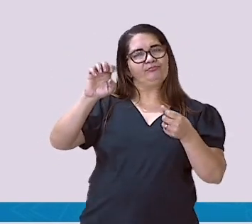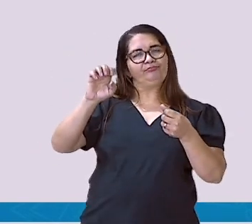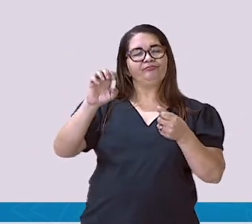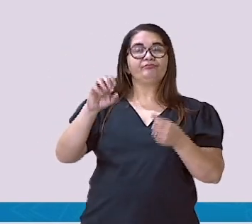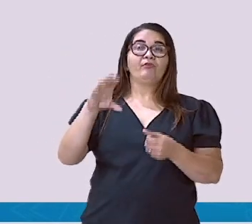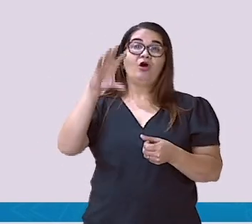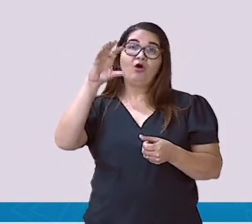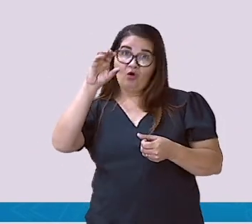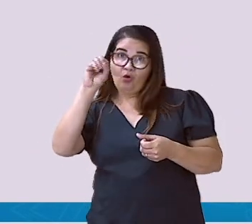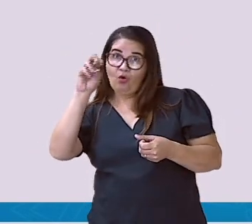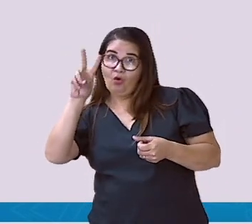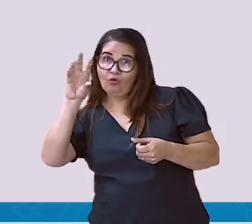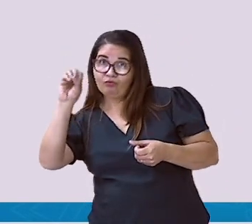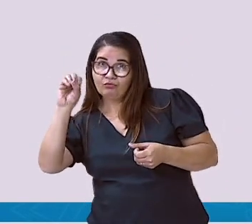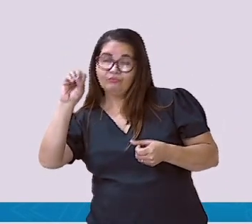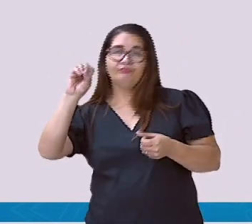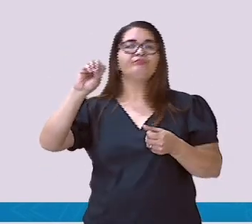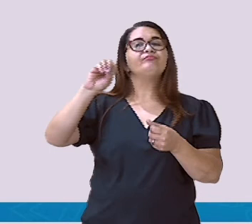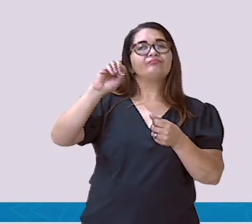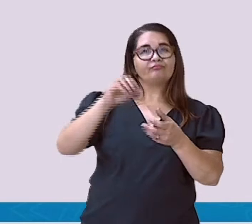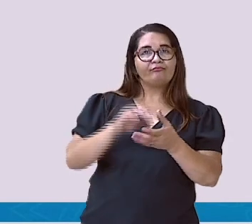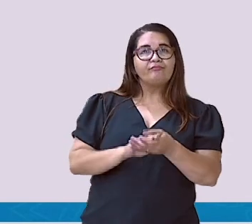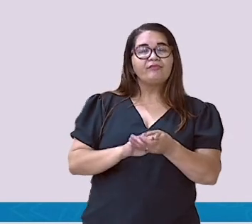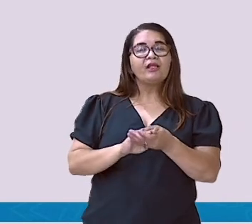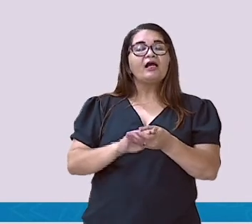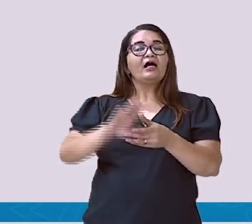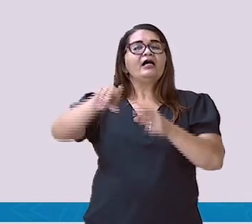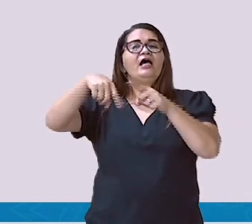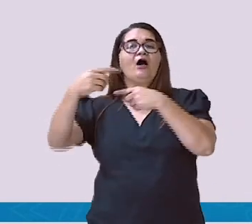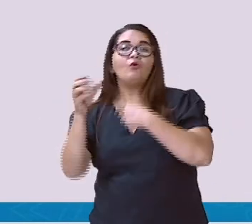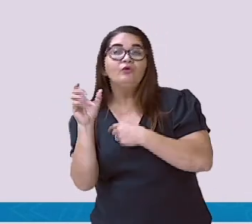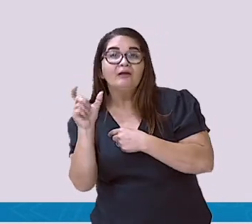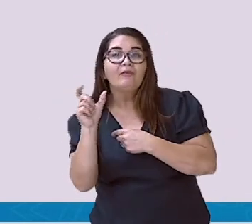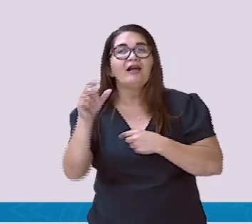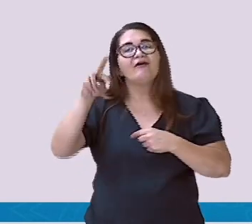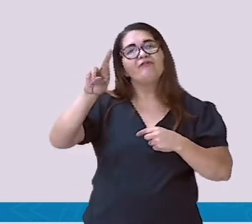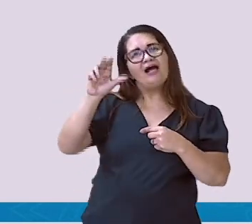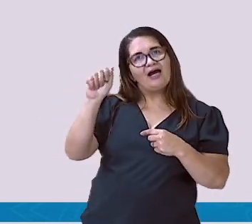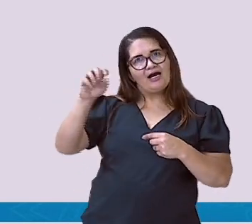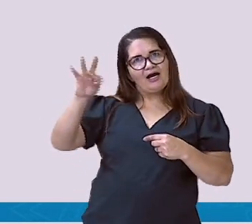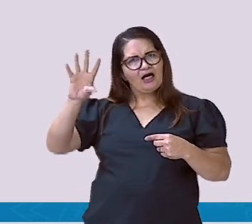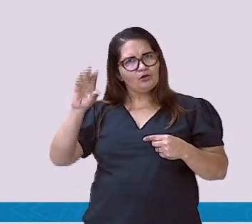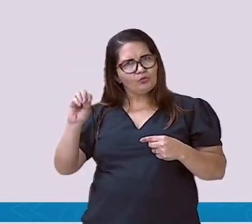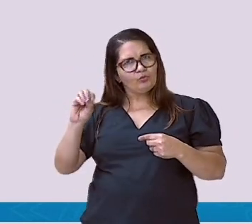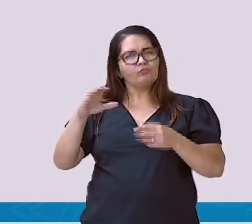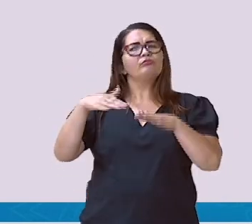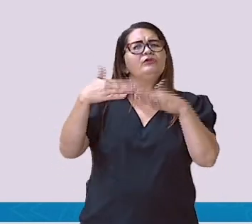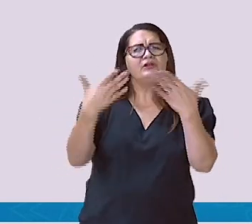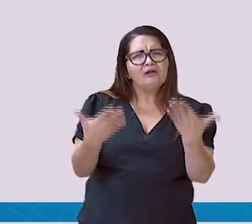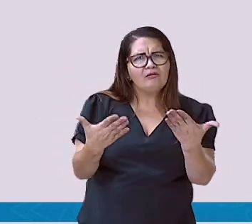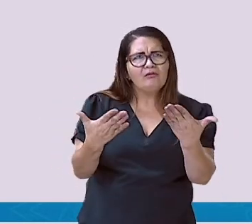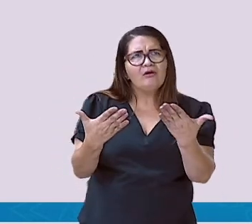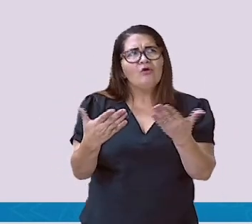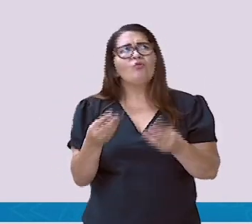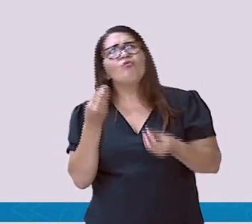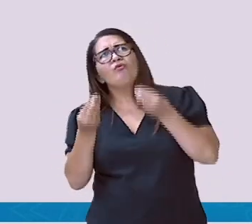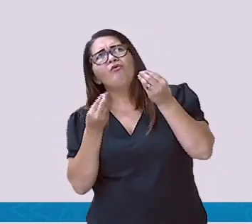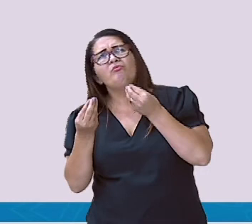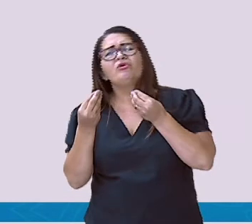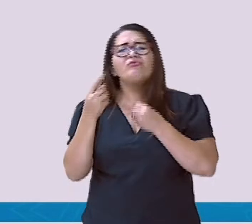ovo, ovo. E nós temos a palavra rato, rato. Para eu